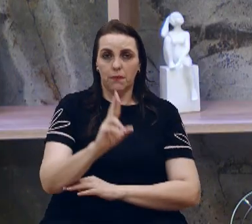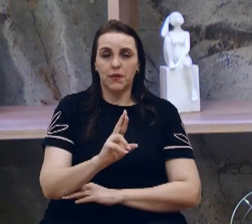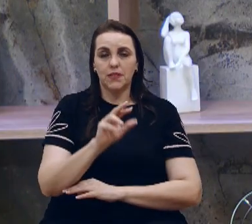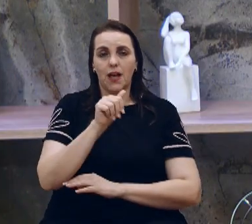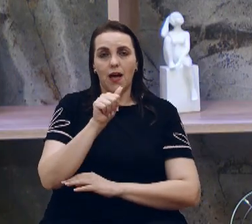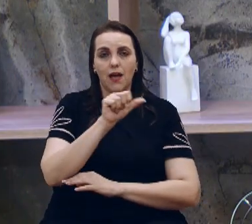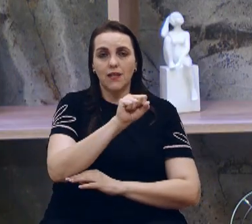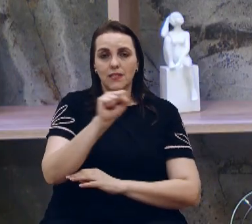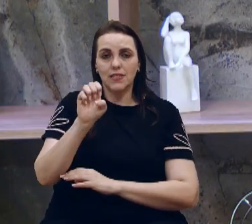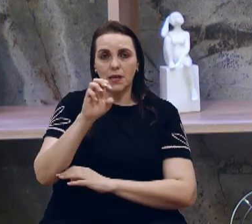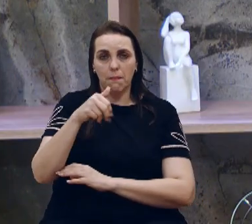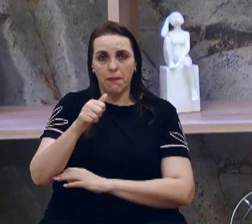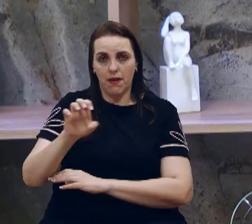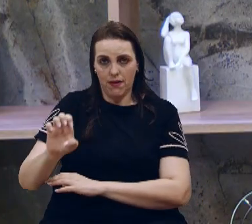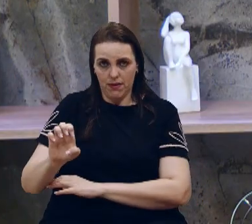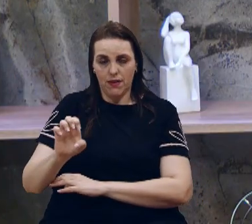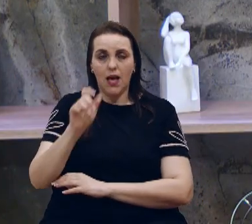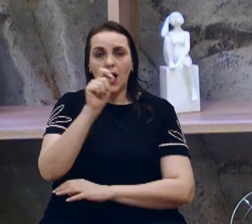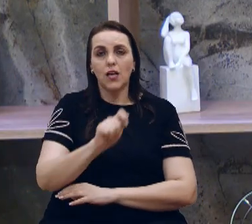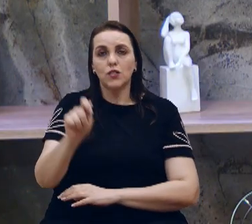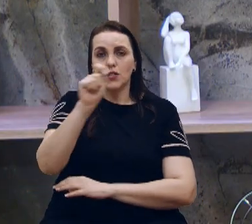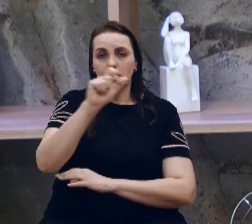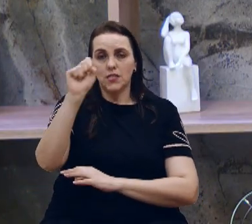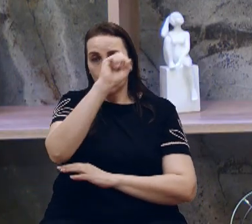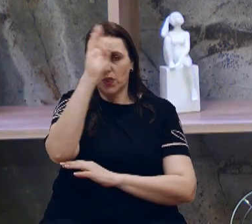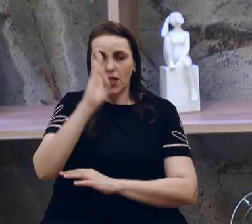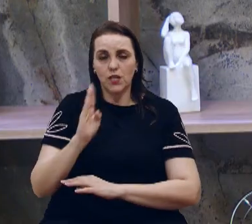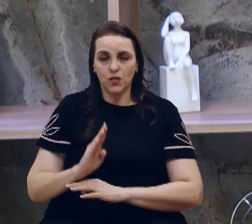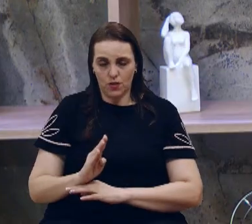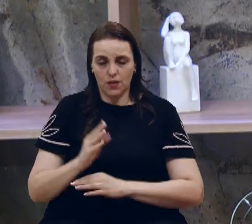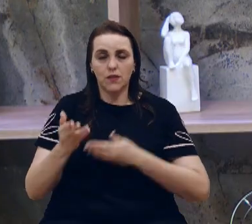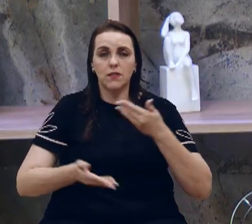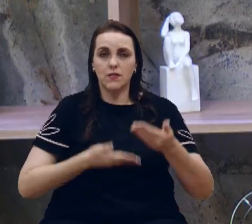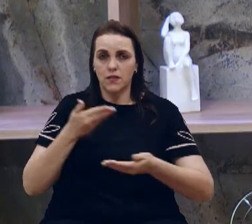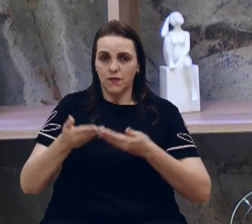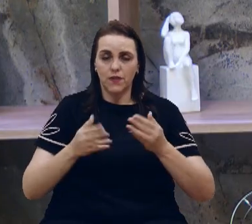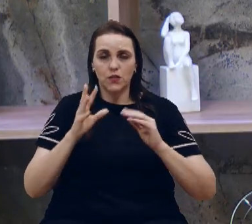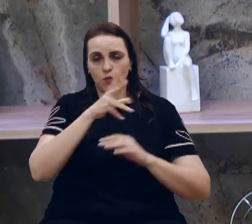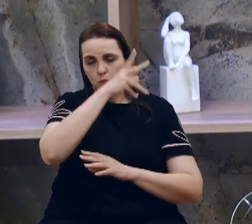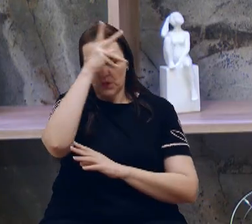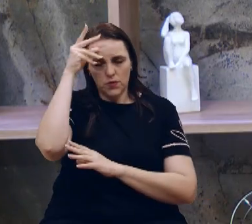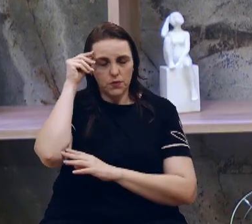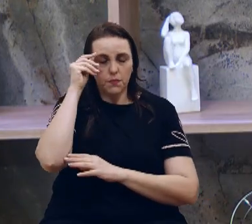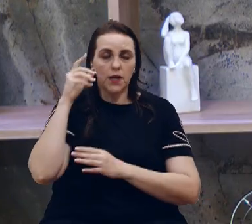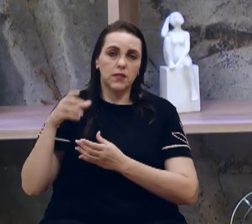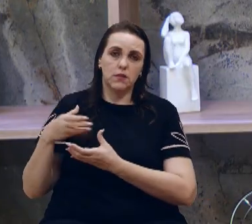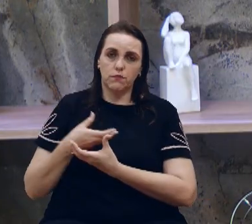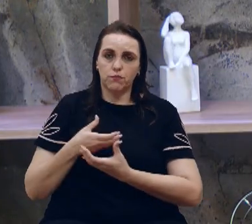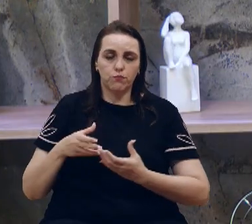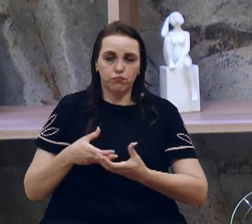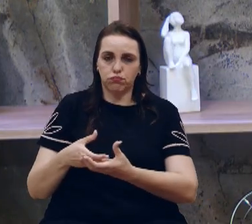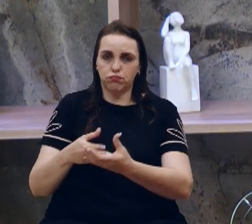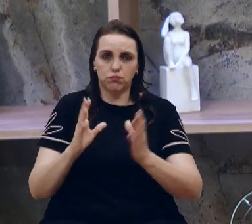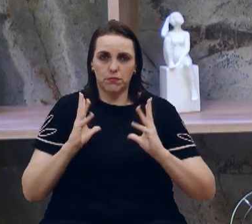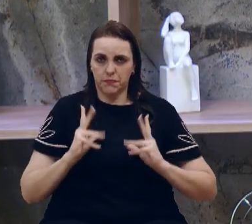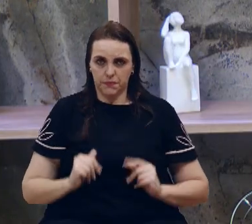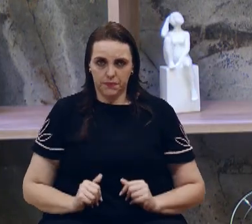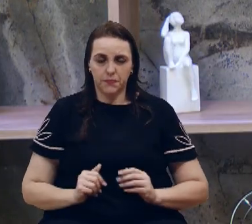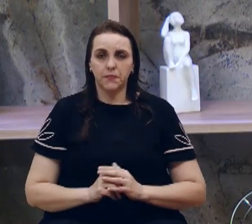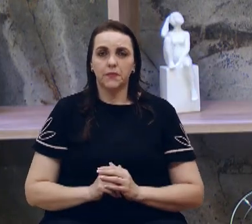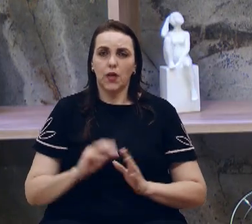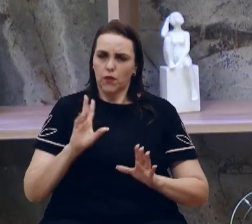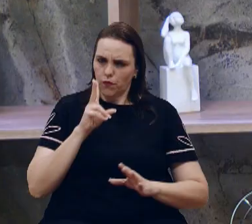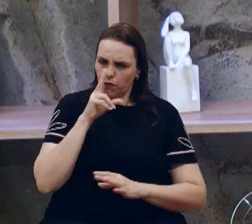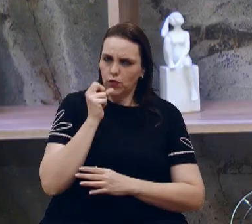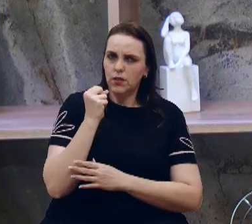a Associação Nacional de Serviços Municipais de Saneamento. A entidade busca fortalecer os serviços municipais